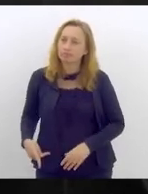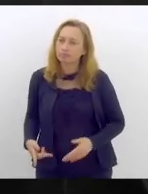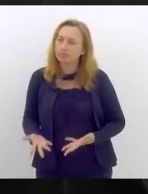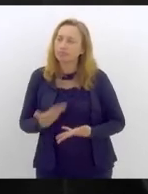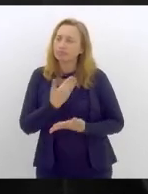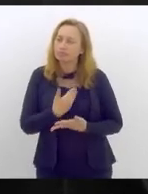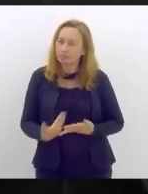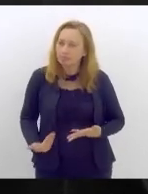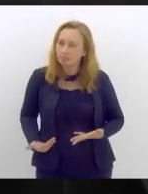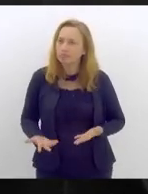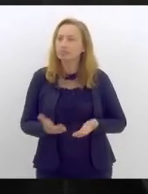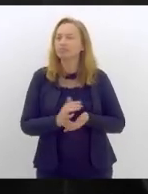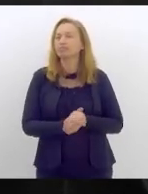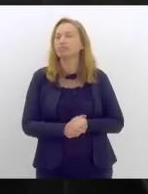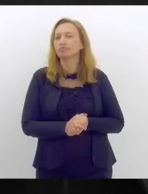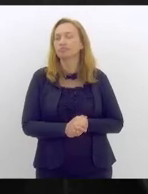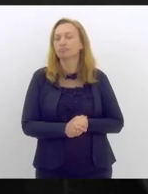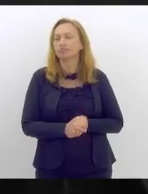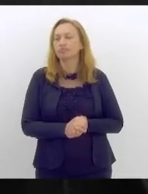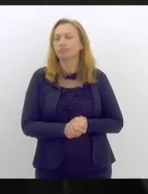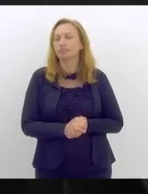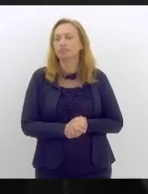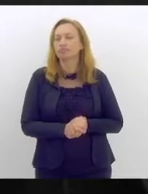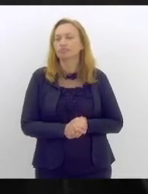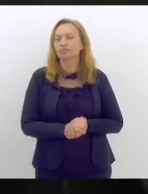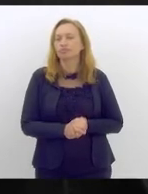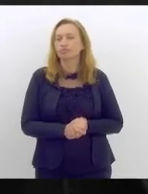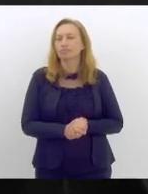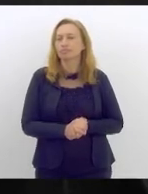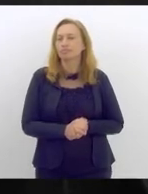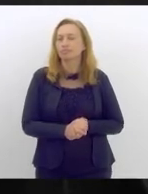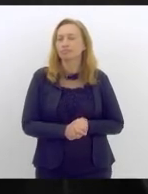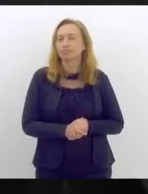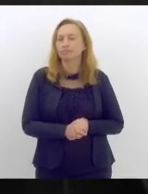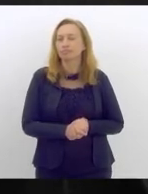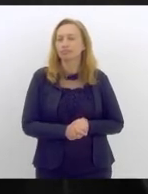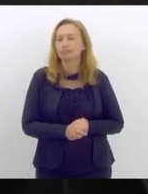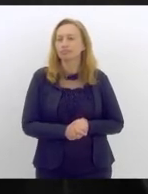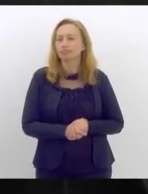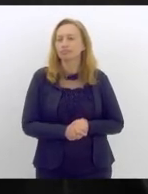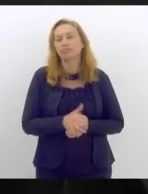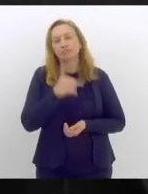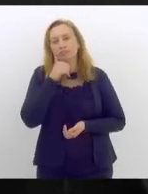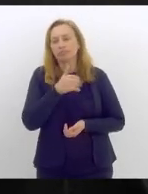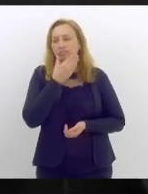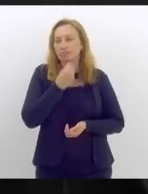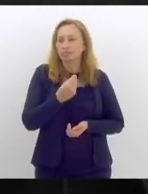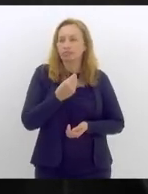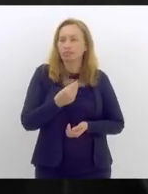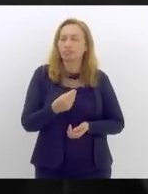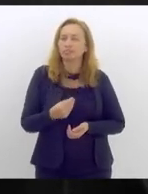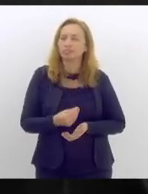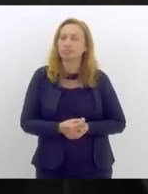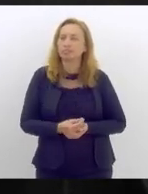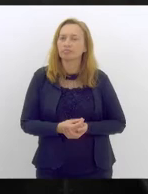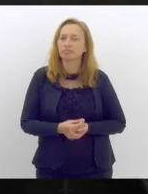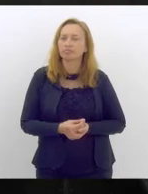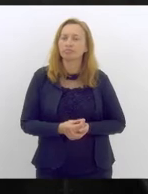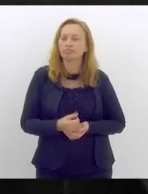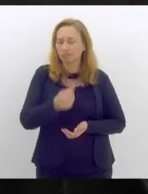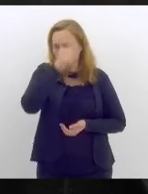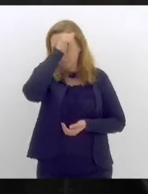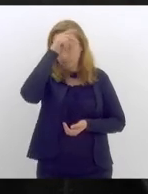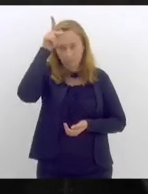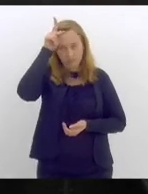visibilidade grande importância institucional como é o caso daqueles daquelas homens e mulheres que exercem o cargo de prefeitos